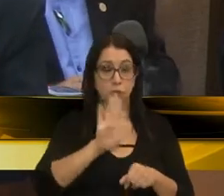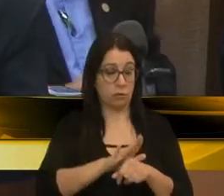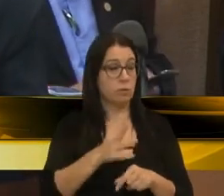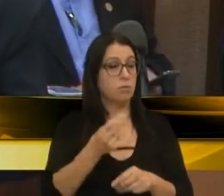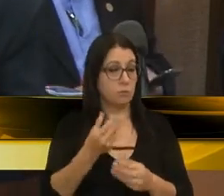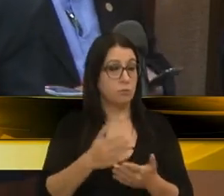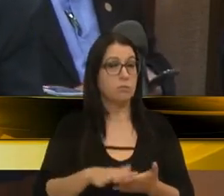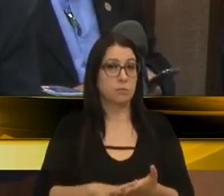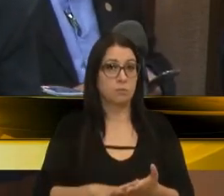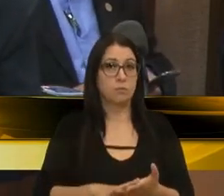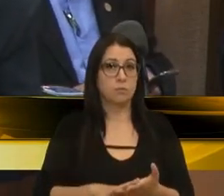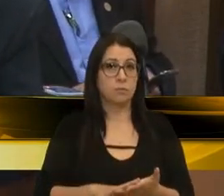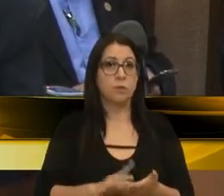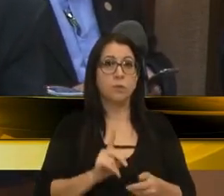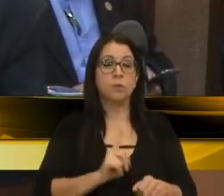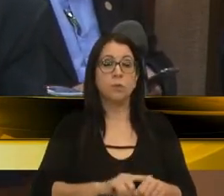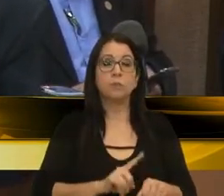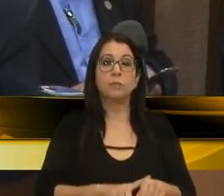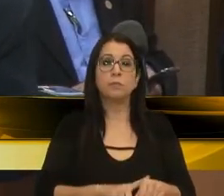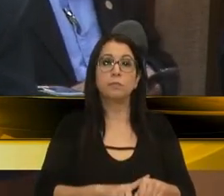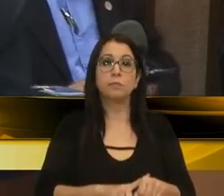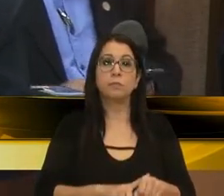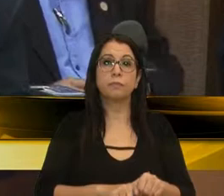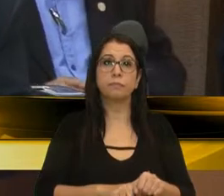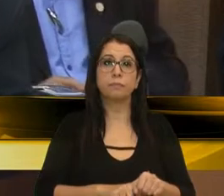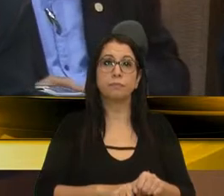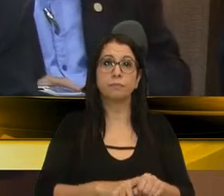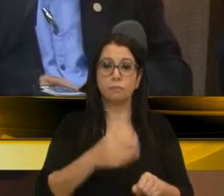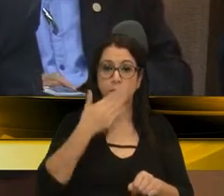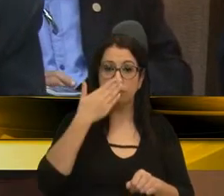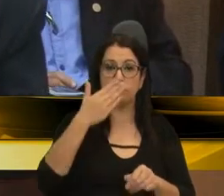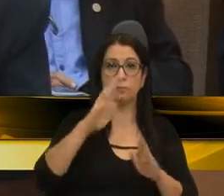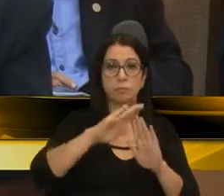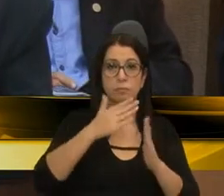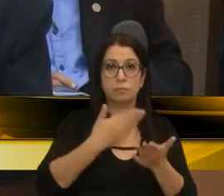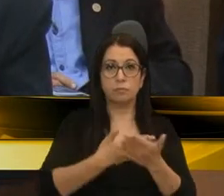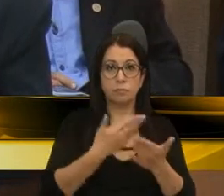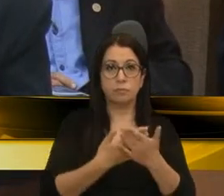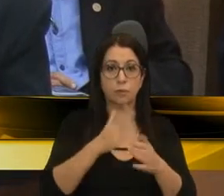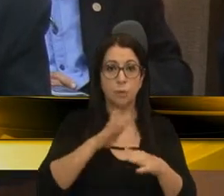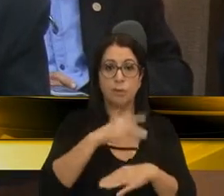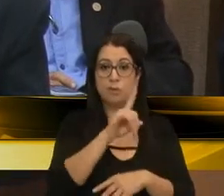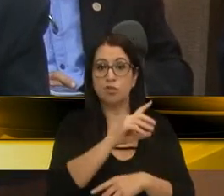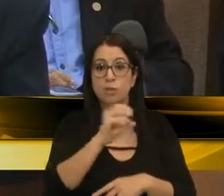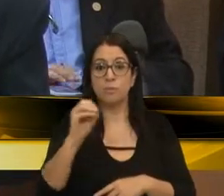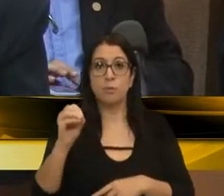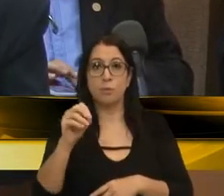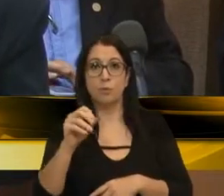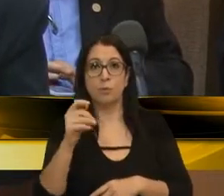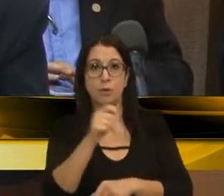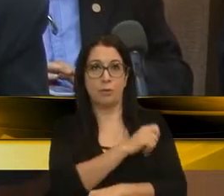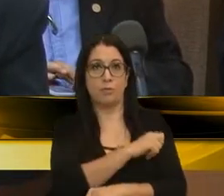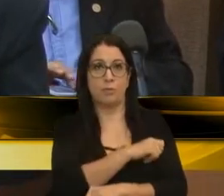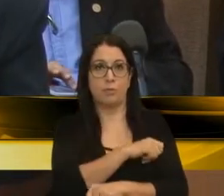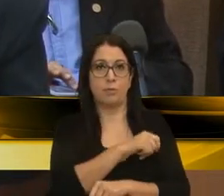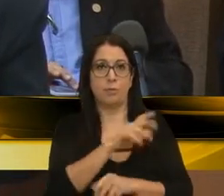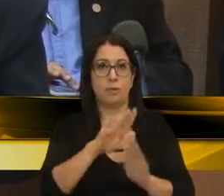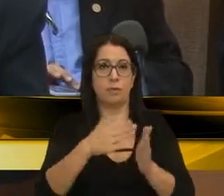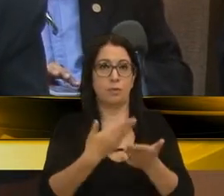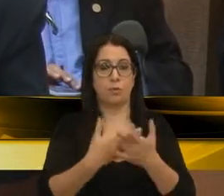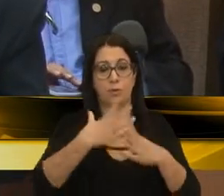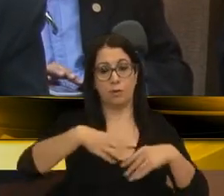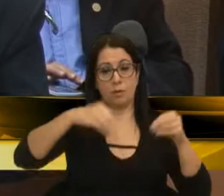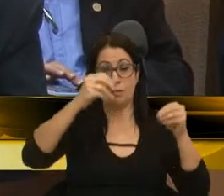bastante, nos horários de bem na frente de uma escola com mais de 1.000 alunos, Escola Castelo Branco.